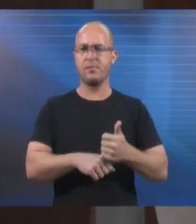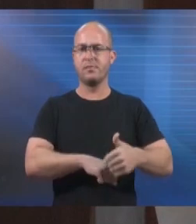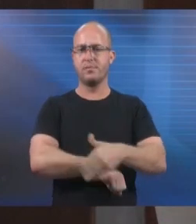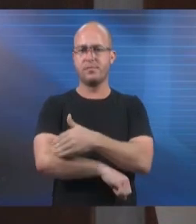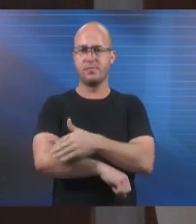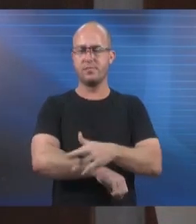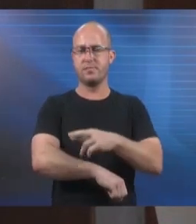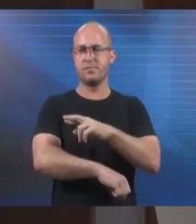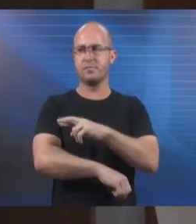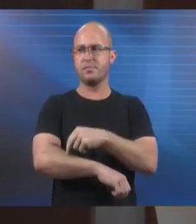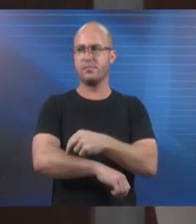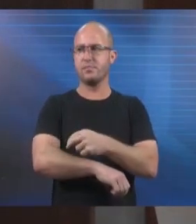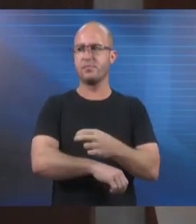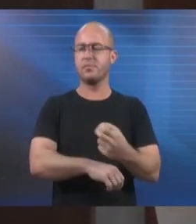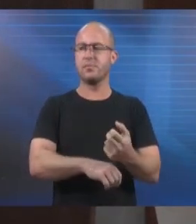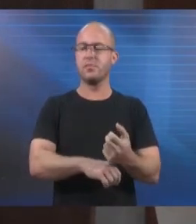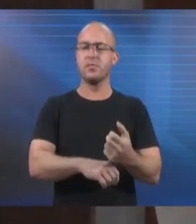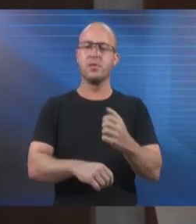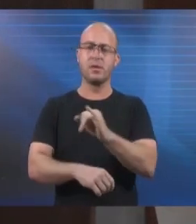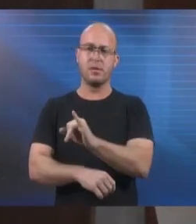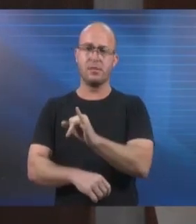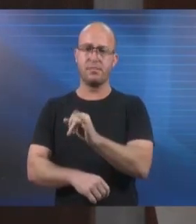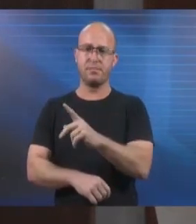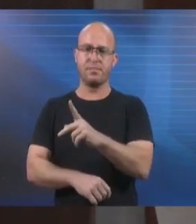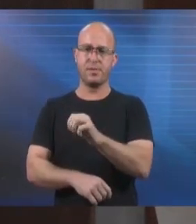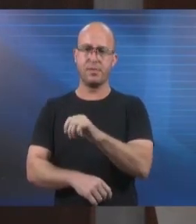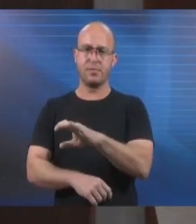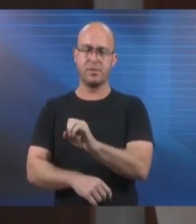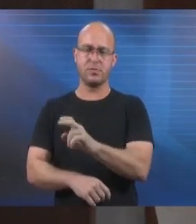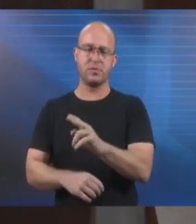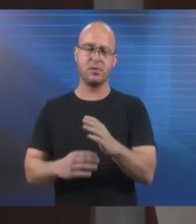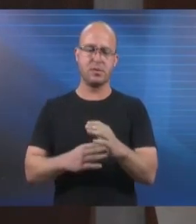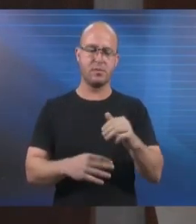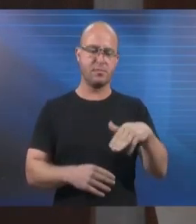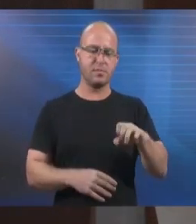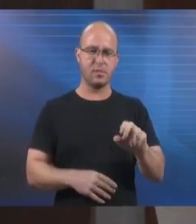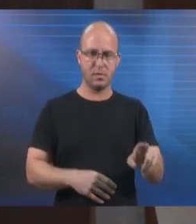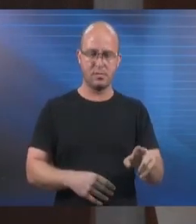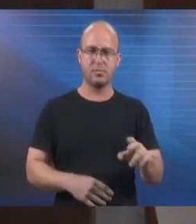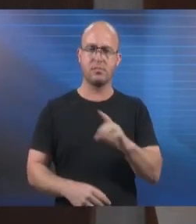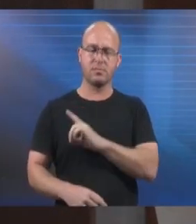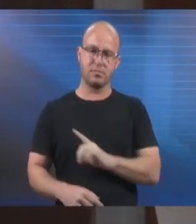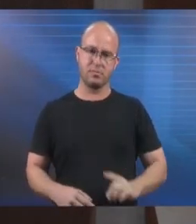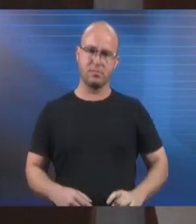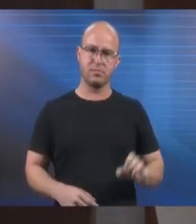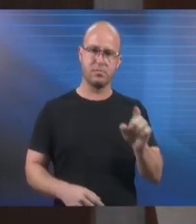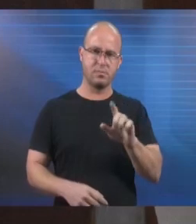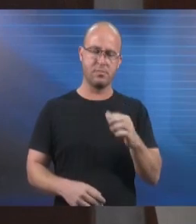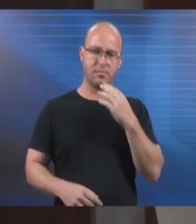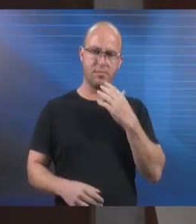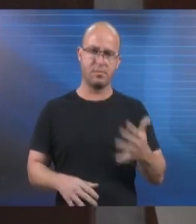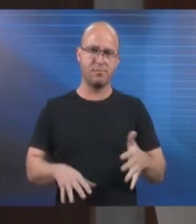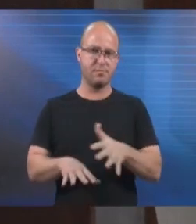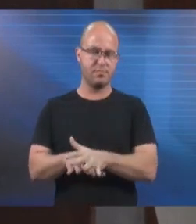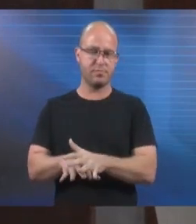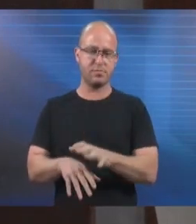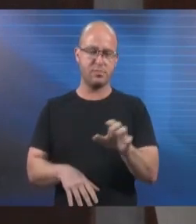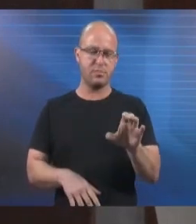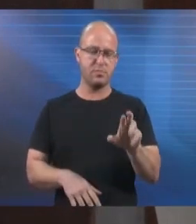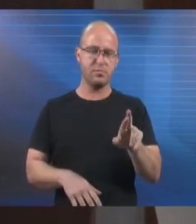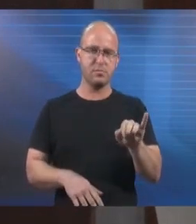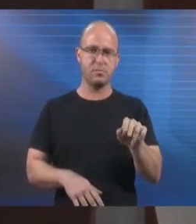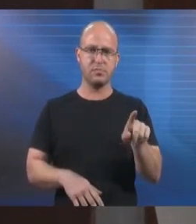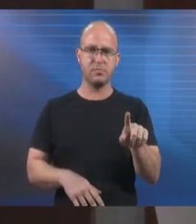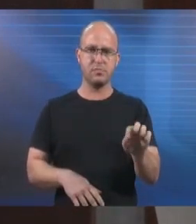trecho rodoviário que liga os municípios de panguaçu a Macau Deputado Ezequiel Ferreira solicita inclusão no município de cruzeta para as